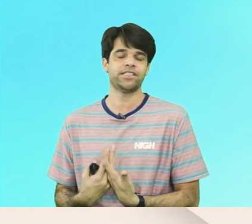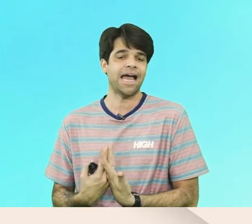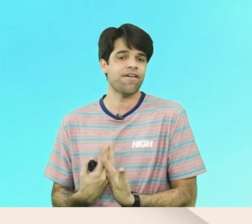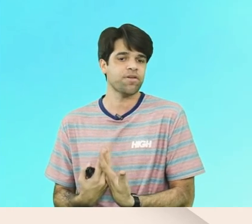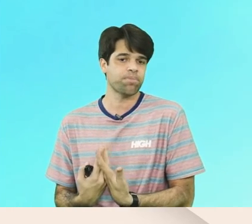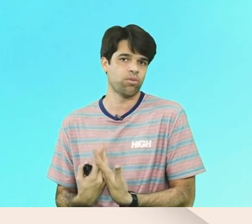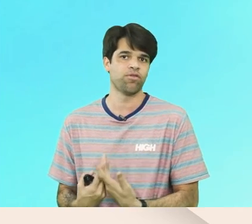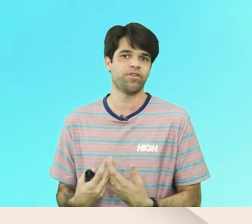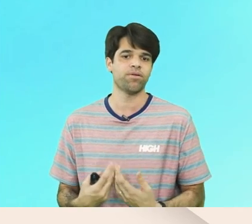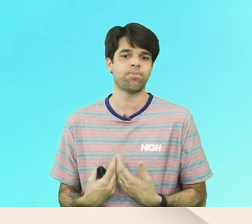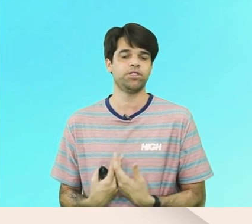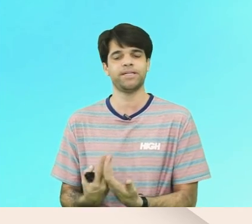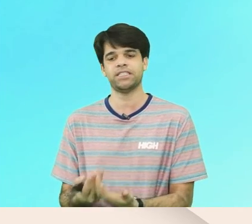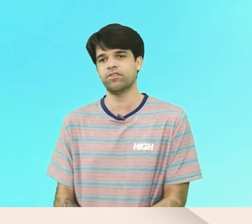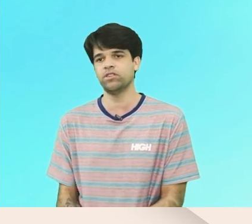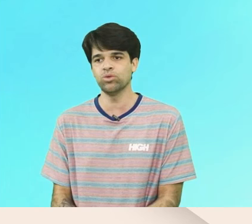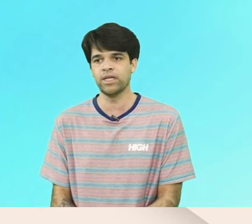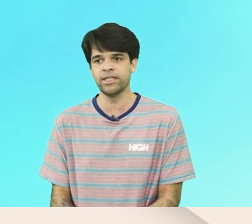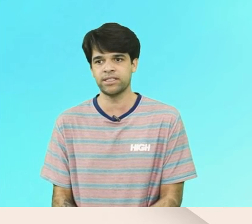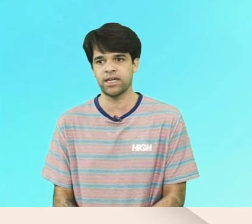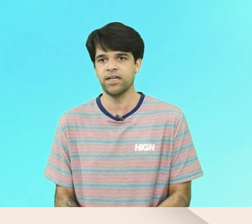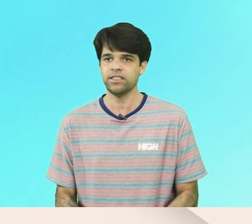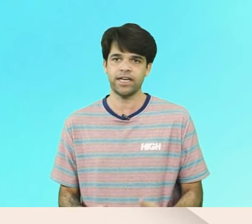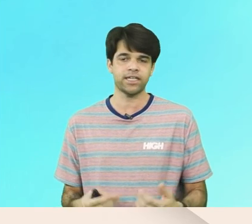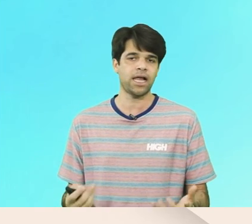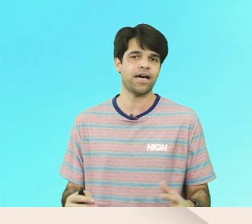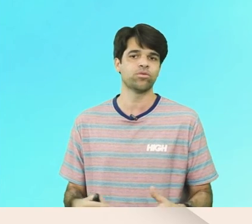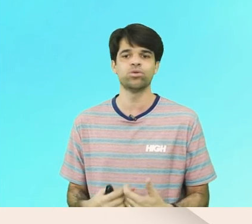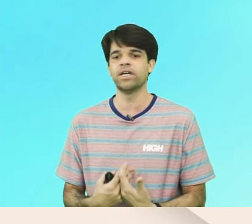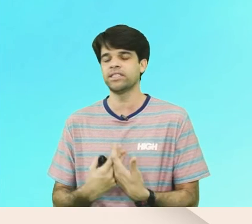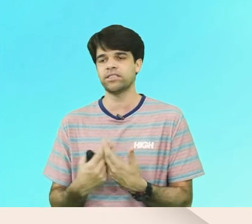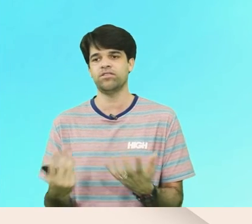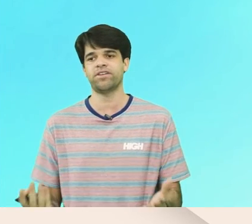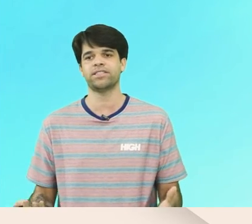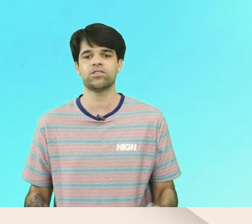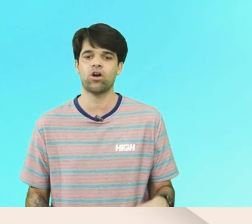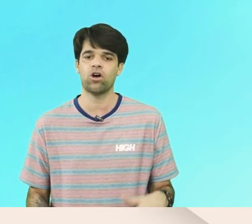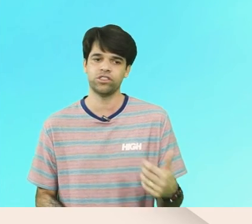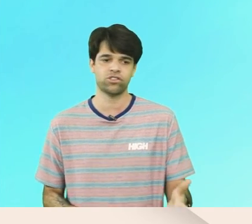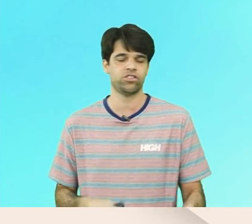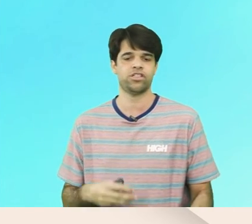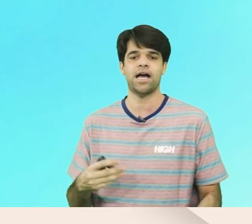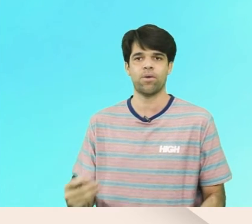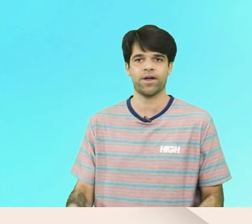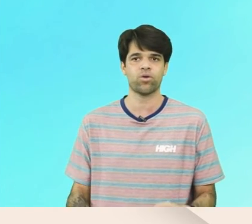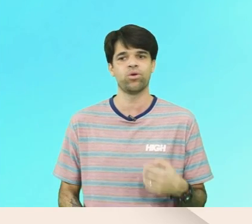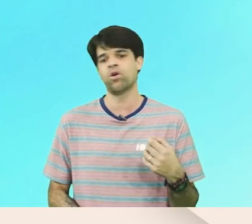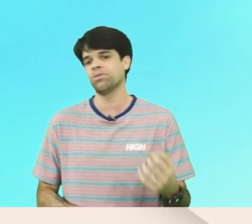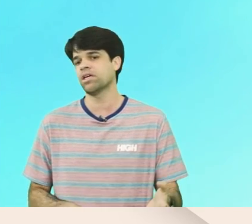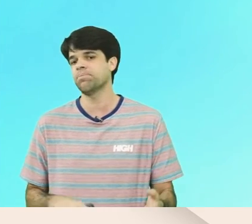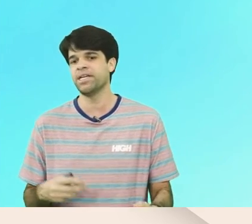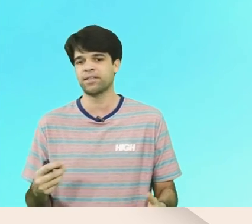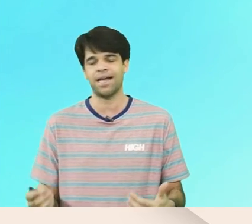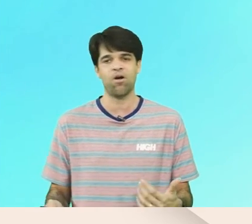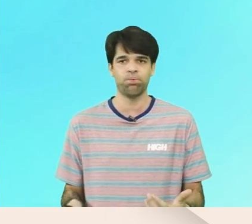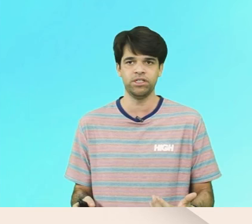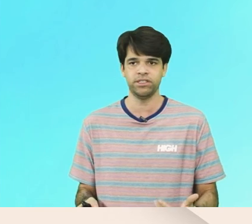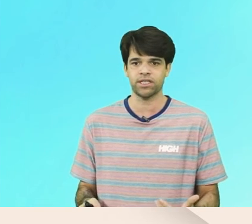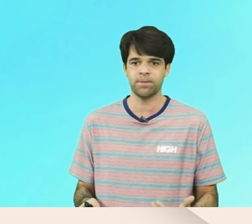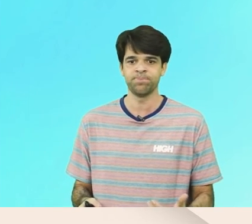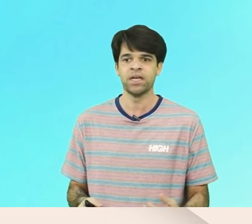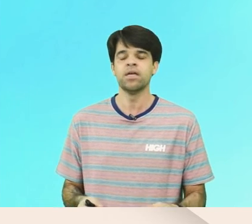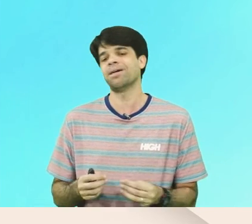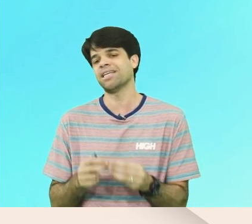E eles devem promover uma perspectiva de mudança. E aí, claro, mudança de diversas ordens, social, econômica,